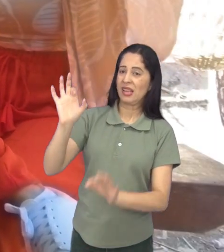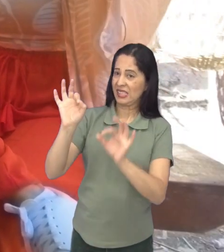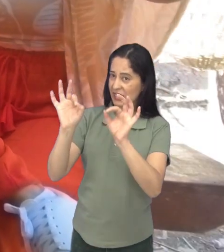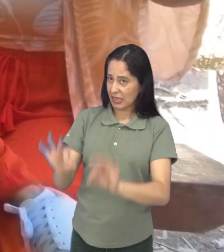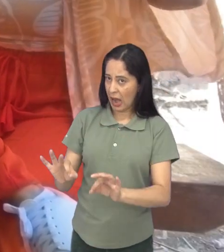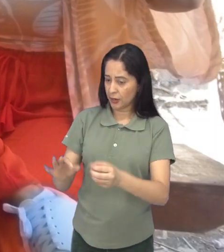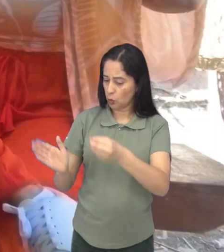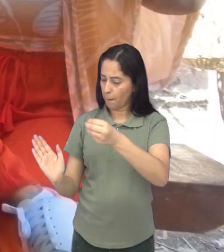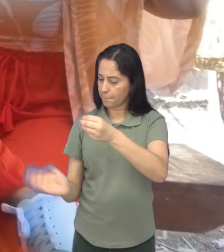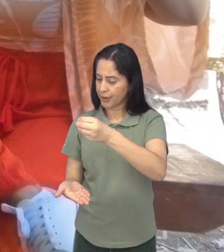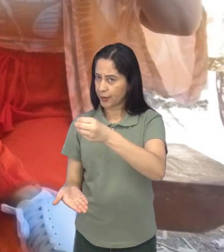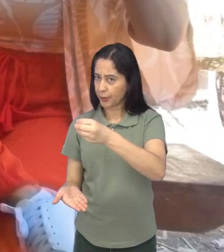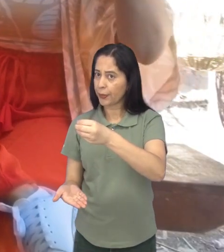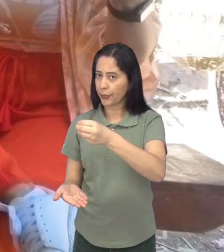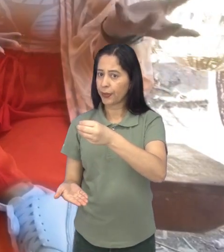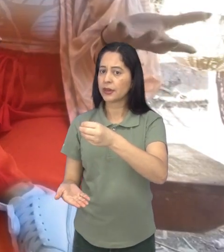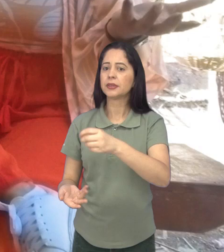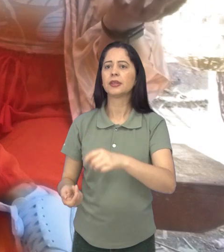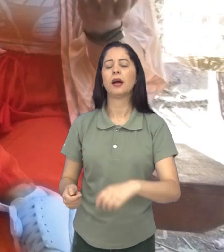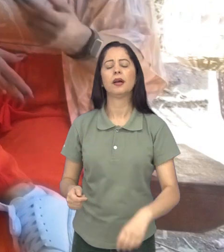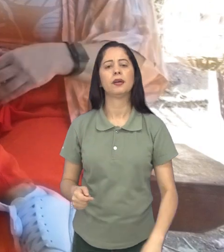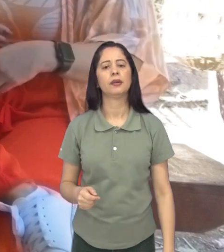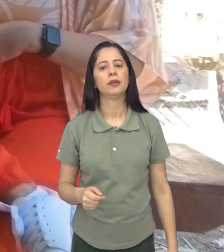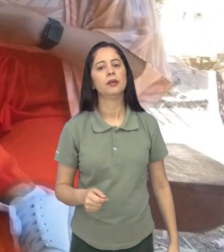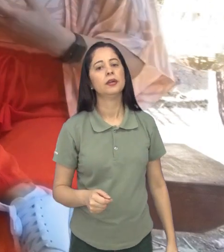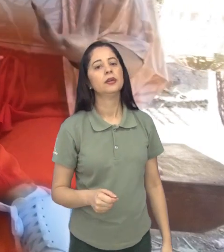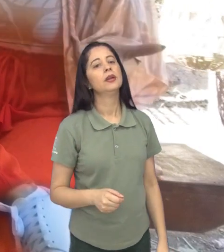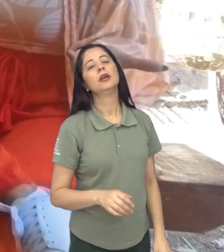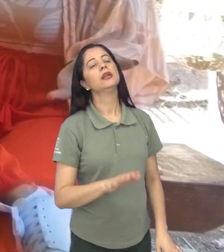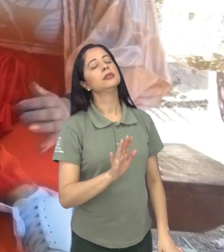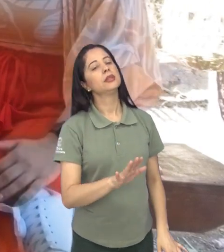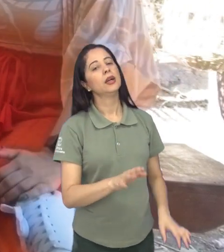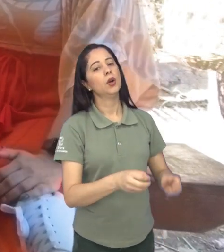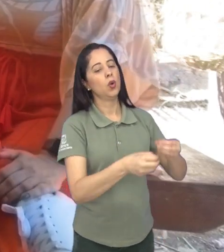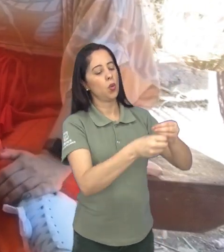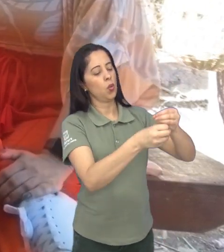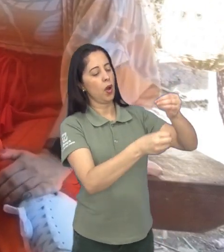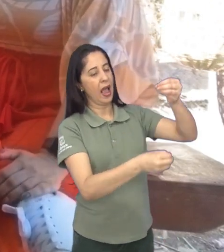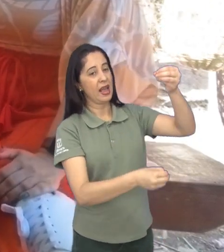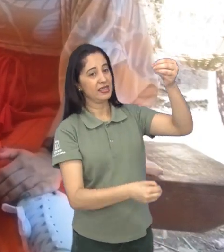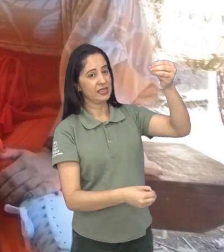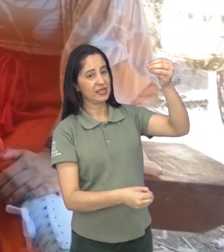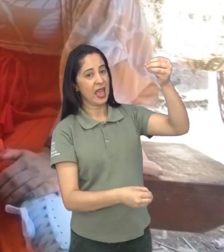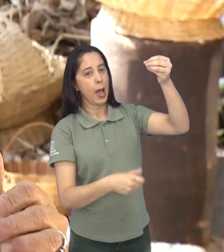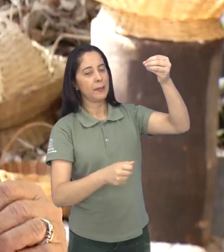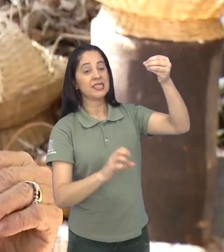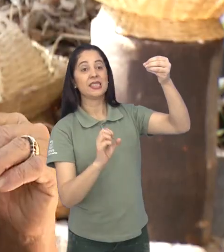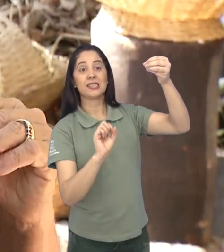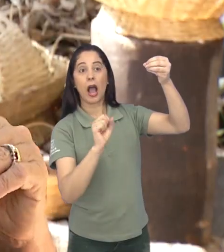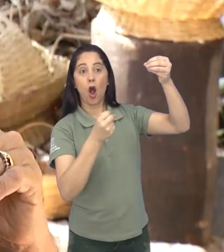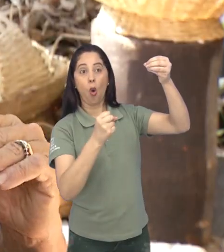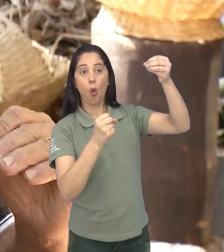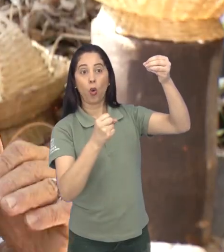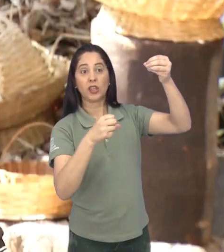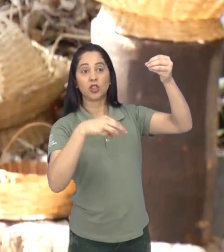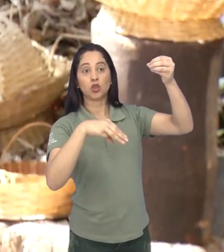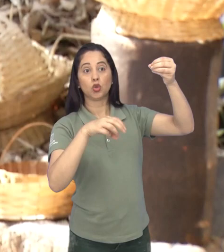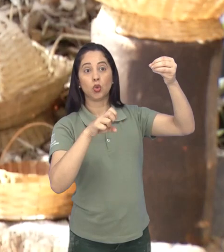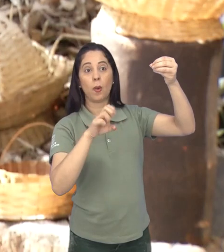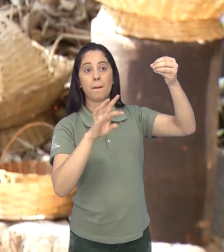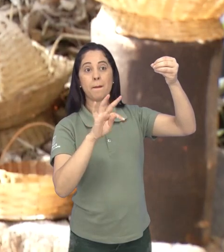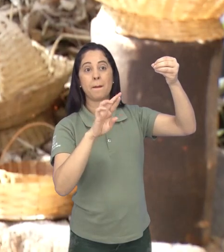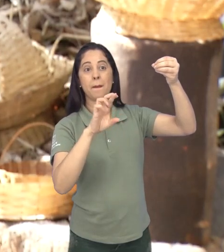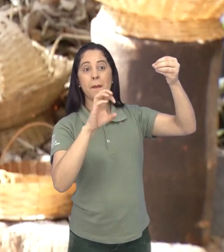altura para ser, né, colhido? Aparentemente é bom que seja acima de 8